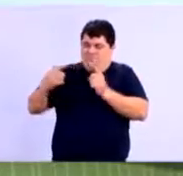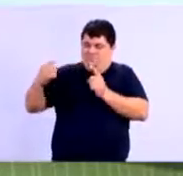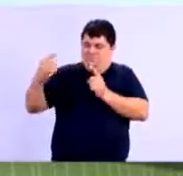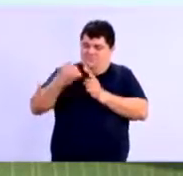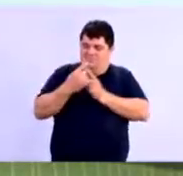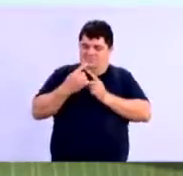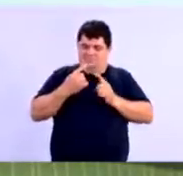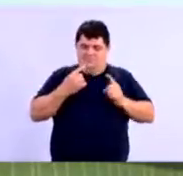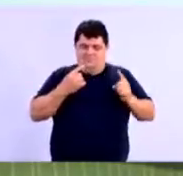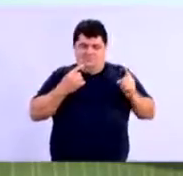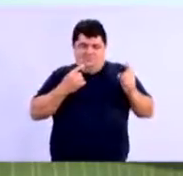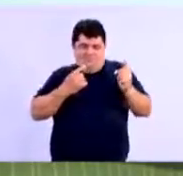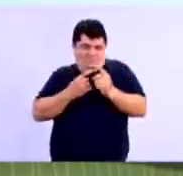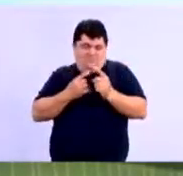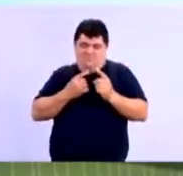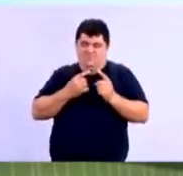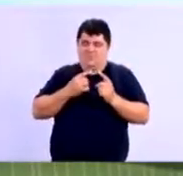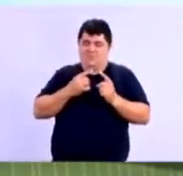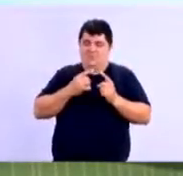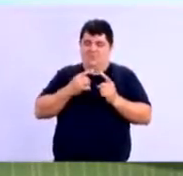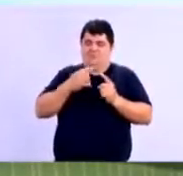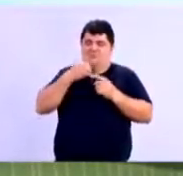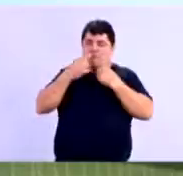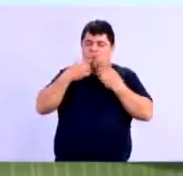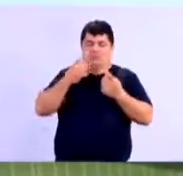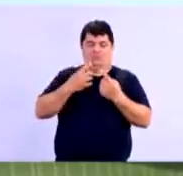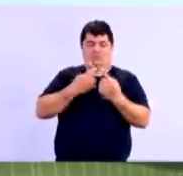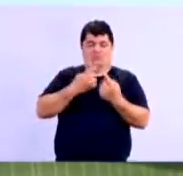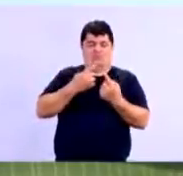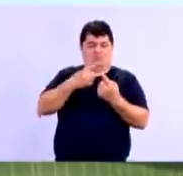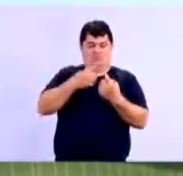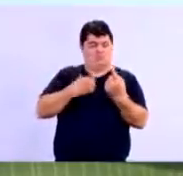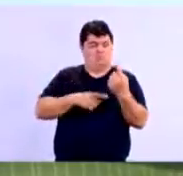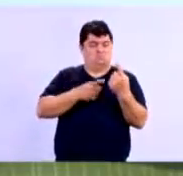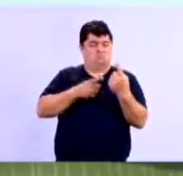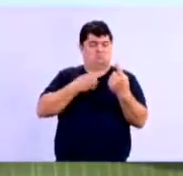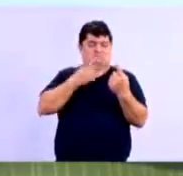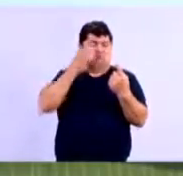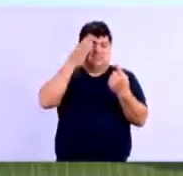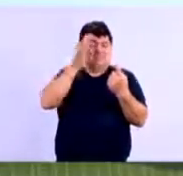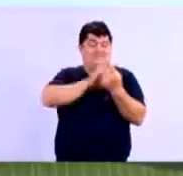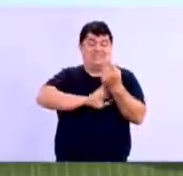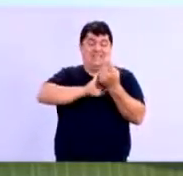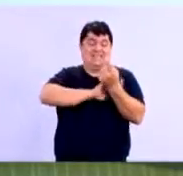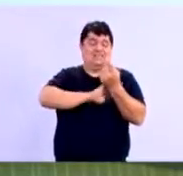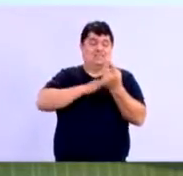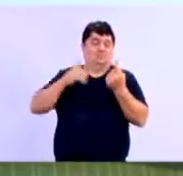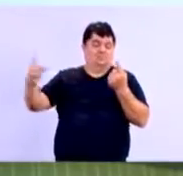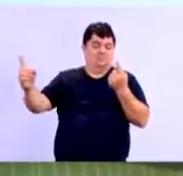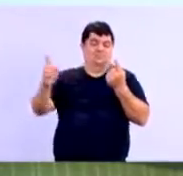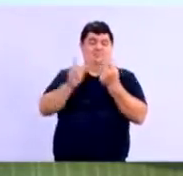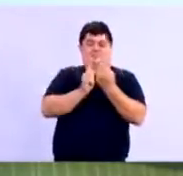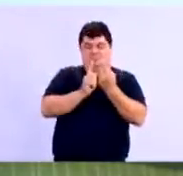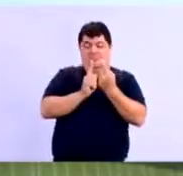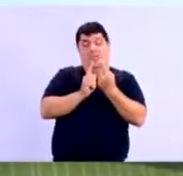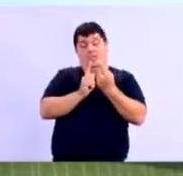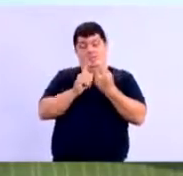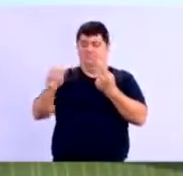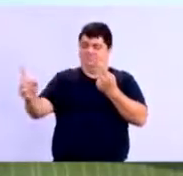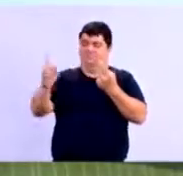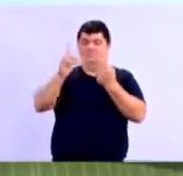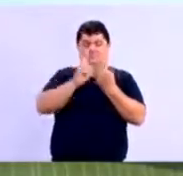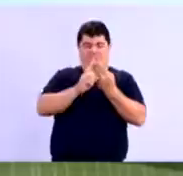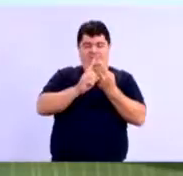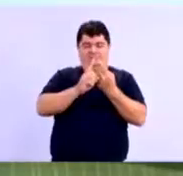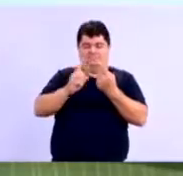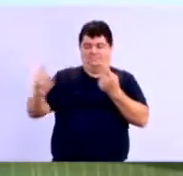pequena e controlar o meu carro, eu vou conseguir manter a minha liquidez, minha rentabilidade específica, se eu conseguir com margem pequena. Eu consigo isso?